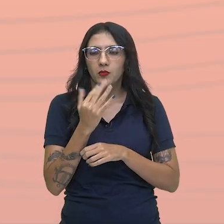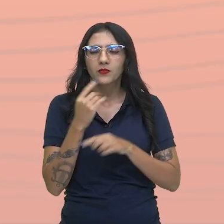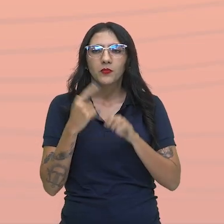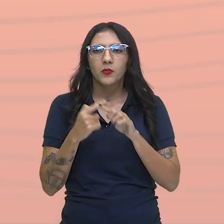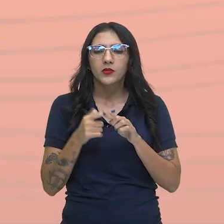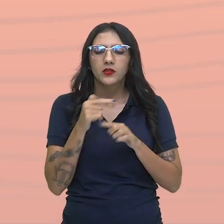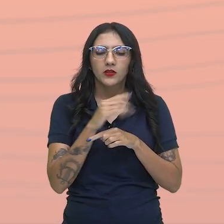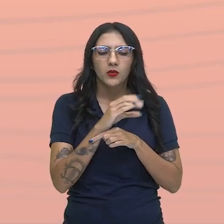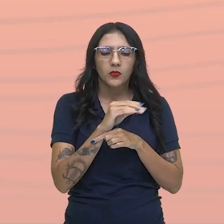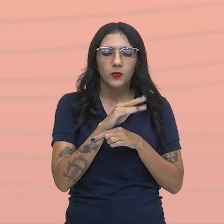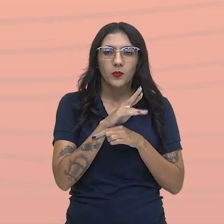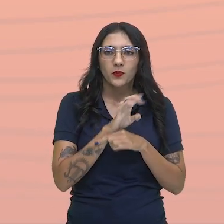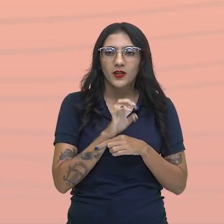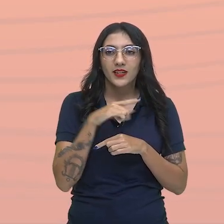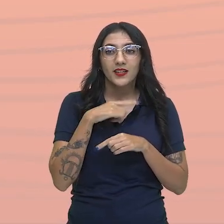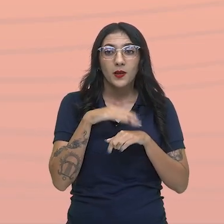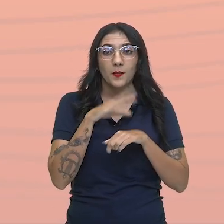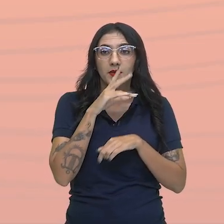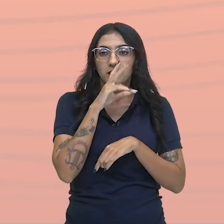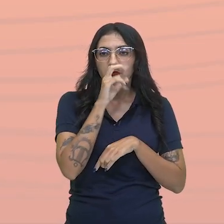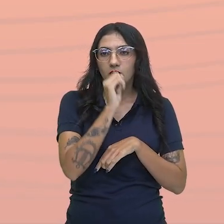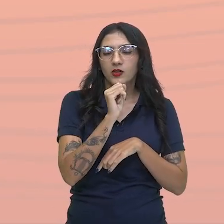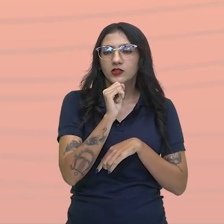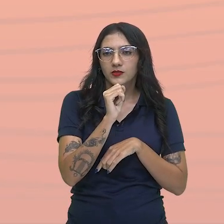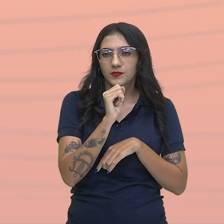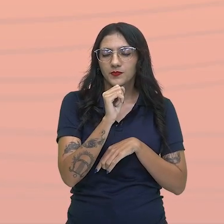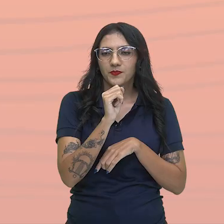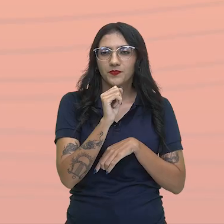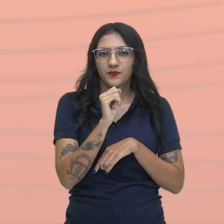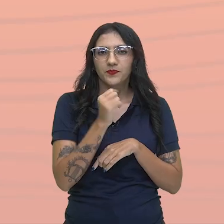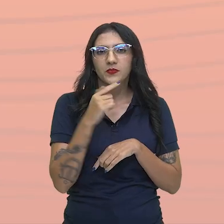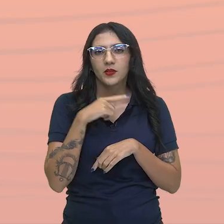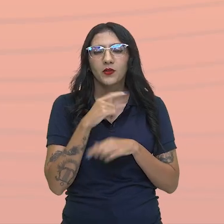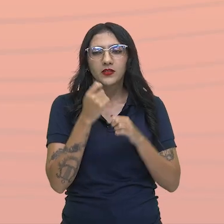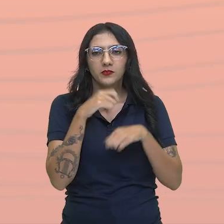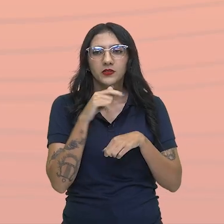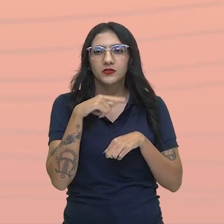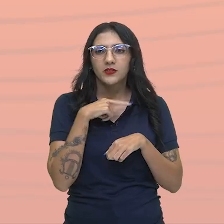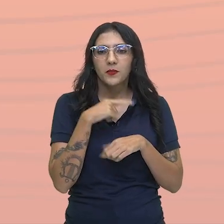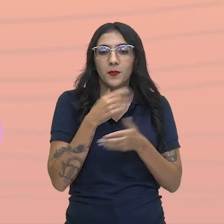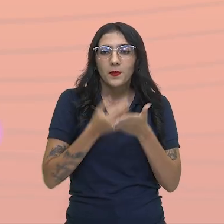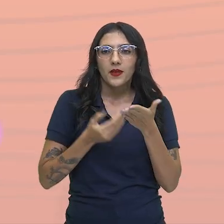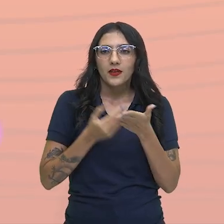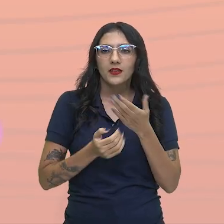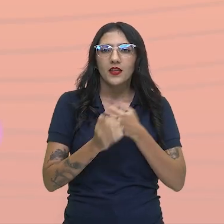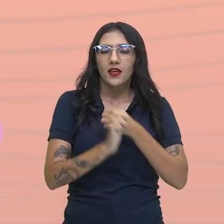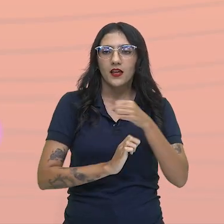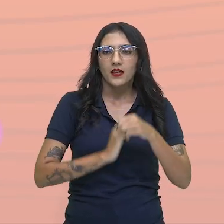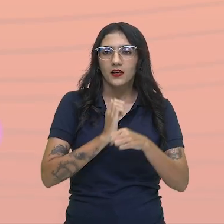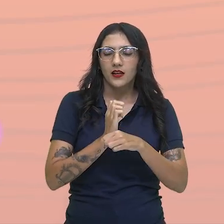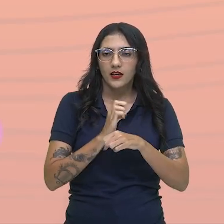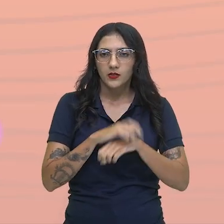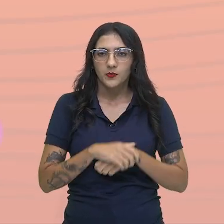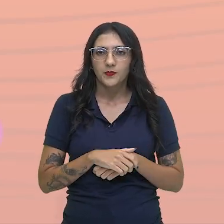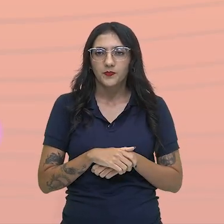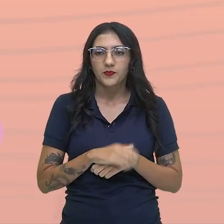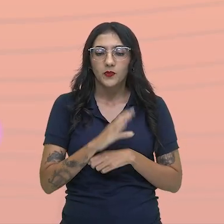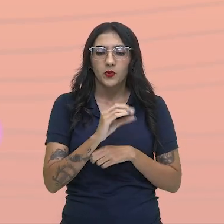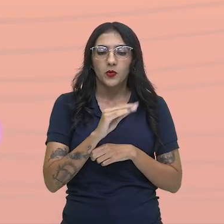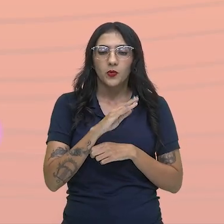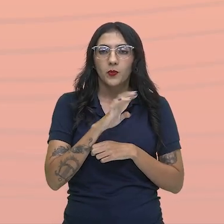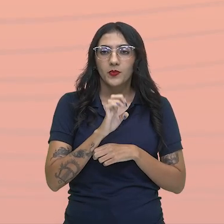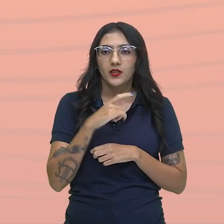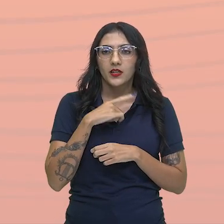é mais reativo que a prata, ou seja, tem maior tendência a perder elétrons. O cobre metálico reage com os